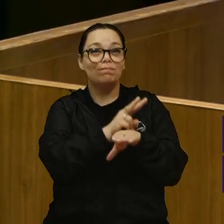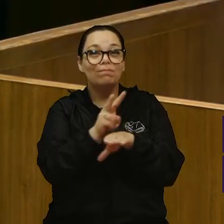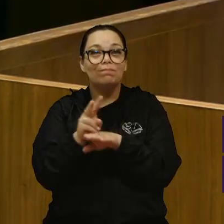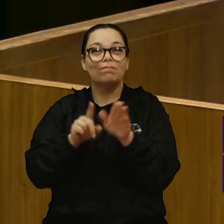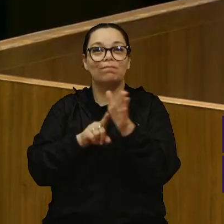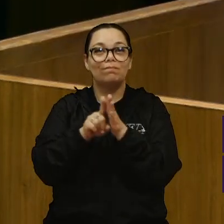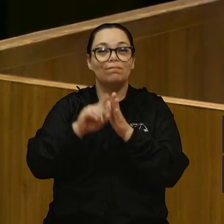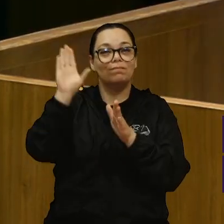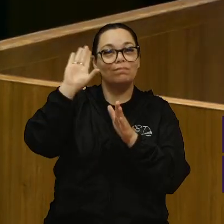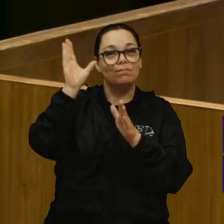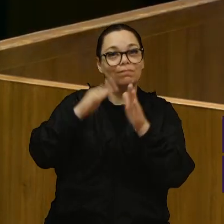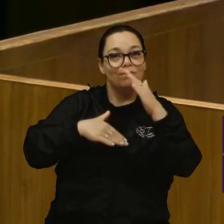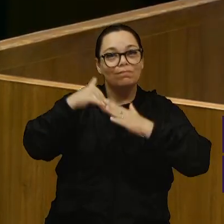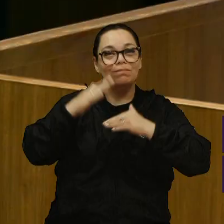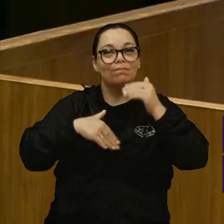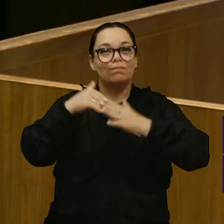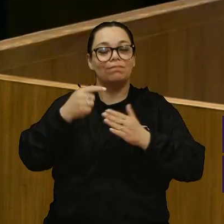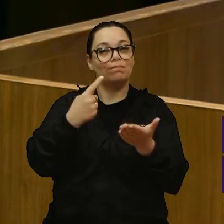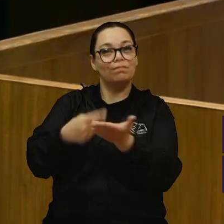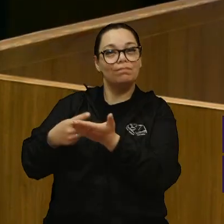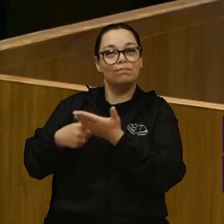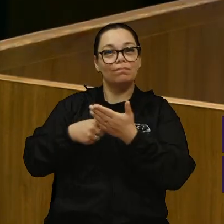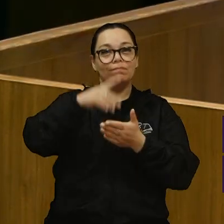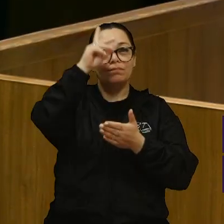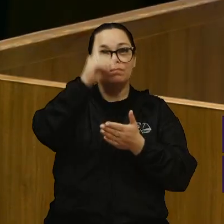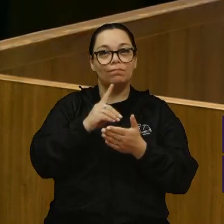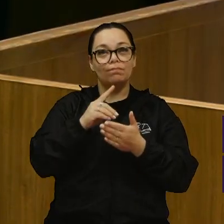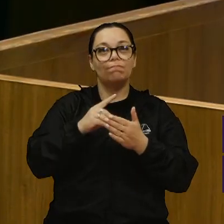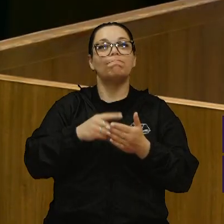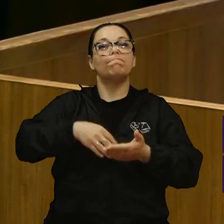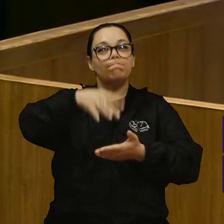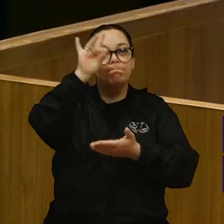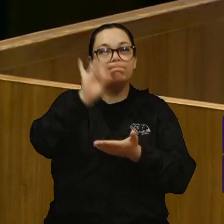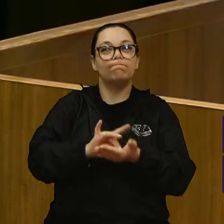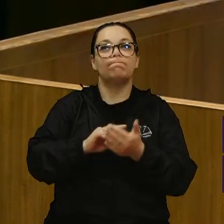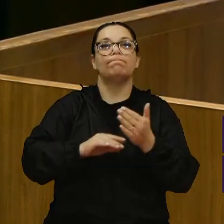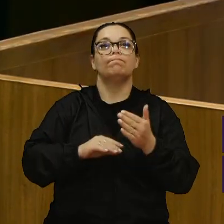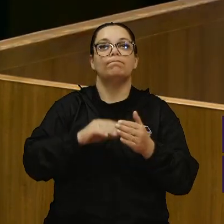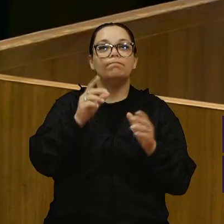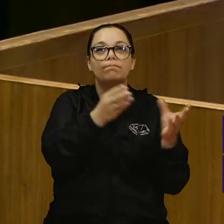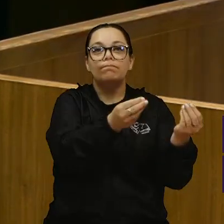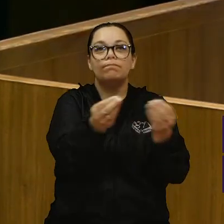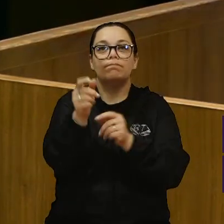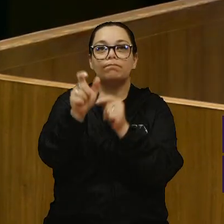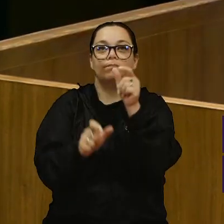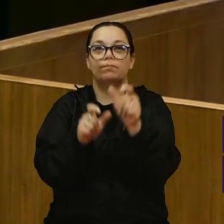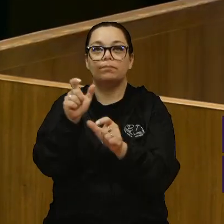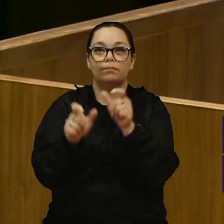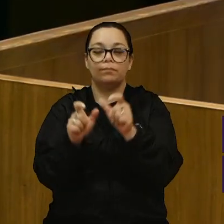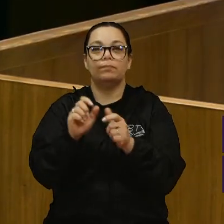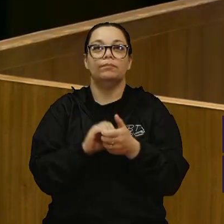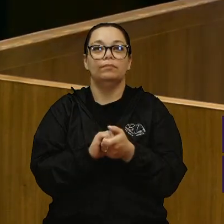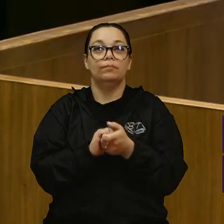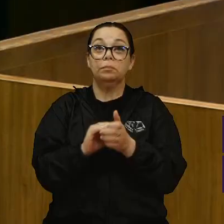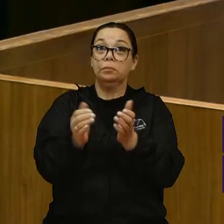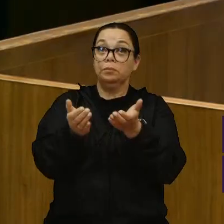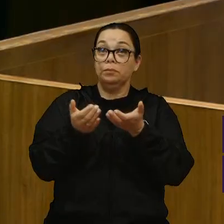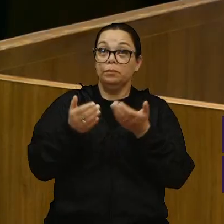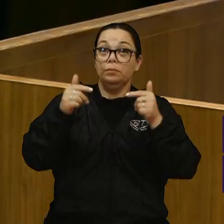pesquisa em ação e compromisso em direitos concretos para tantas pessoas. E aqui eu